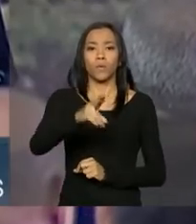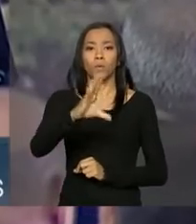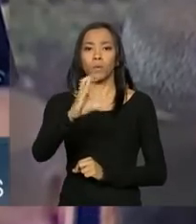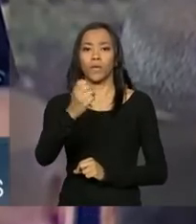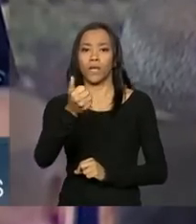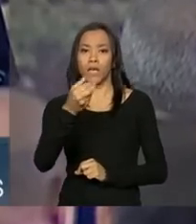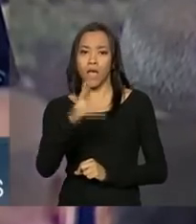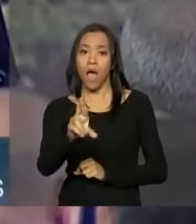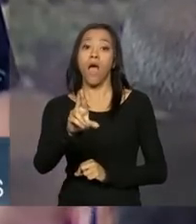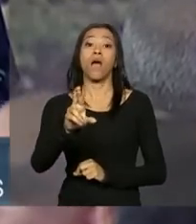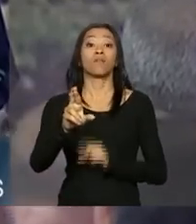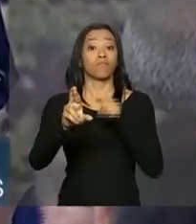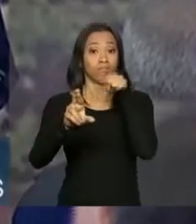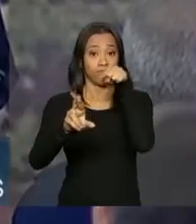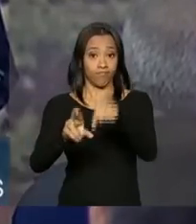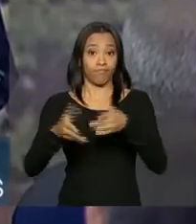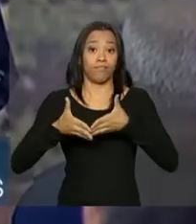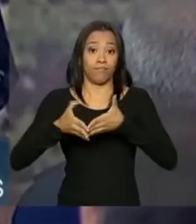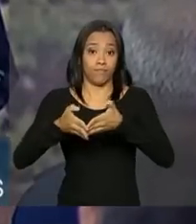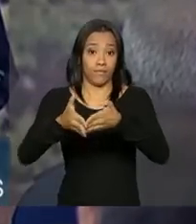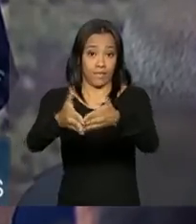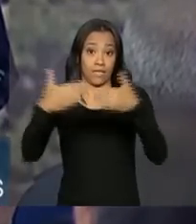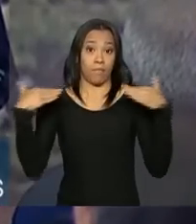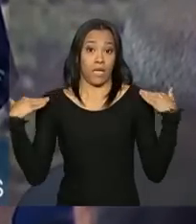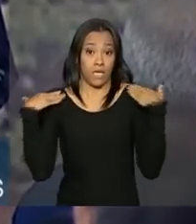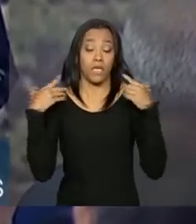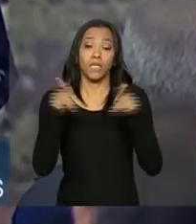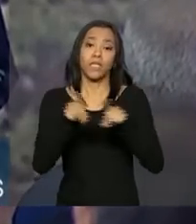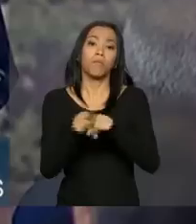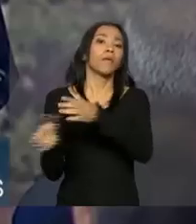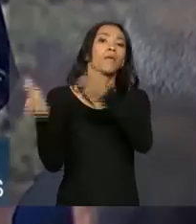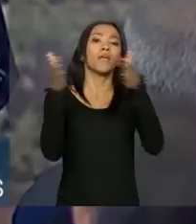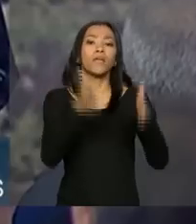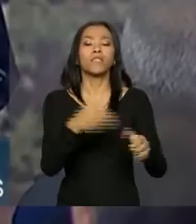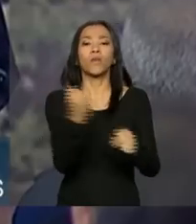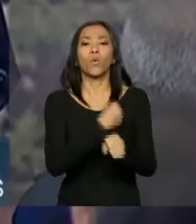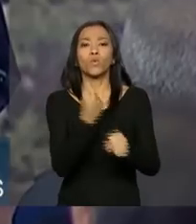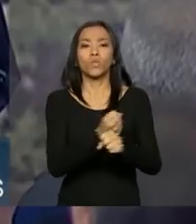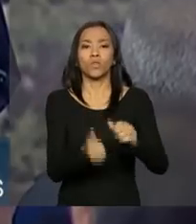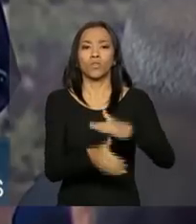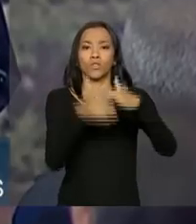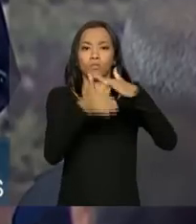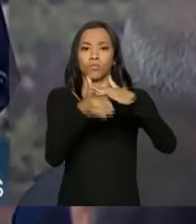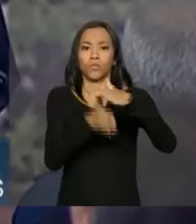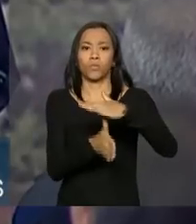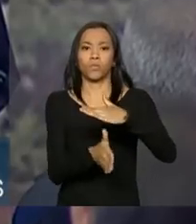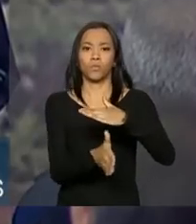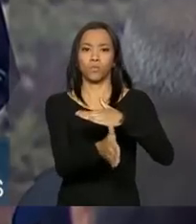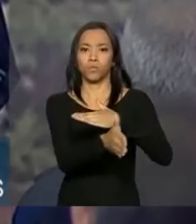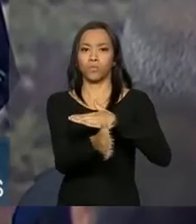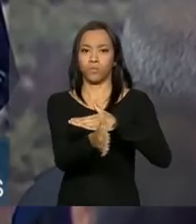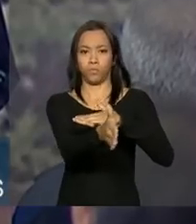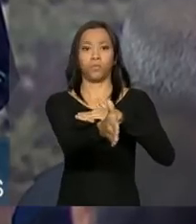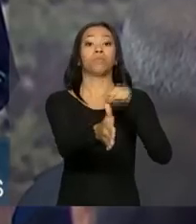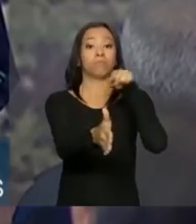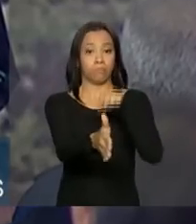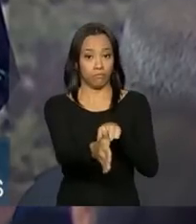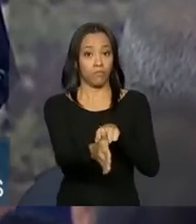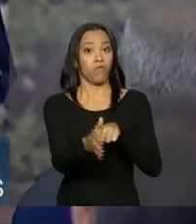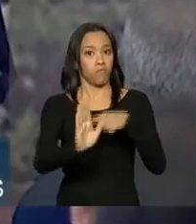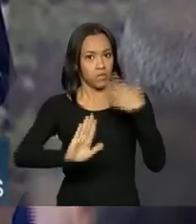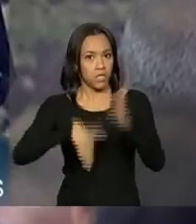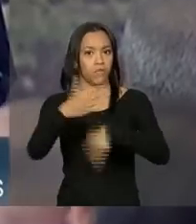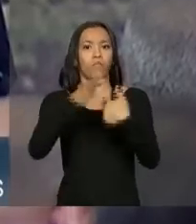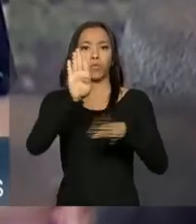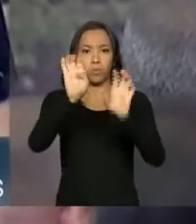de Desenvolvimento de Submarinos, o PROSUB, avançaram muito durante o meu governo. Em Aramar e